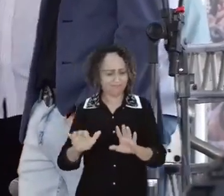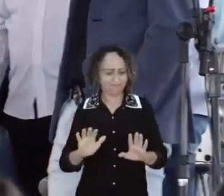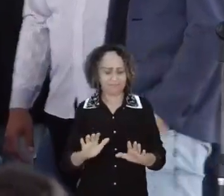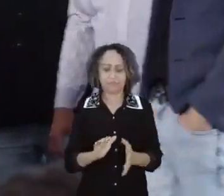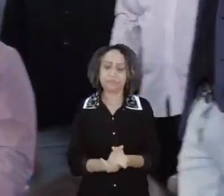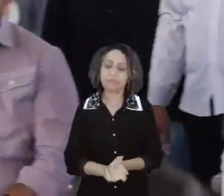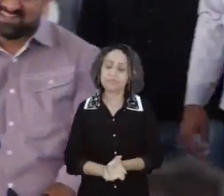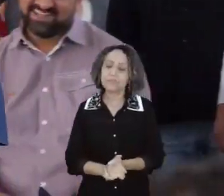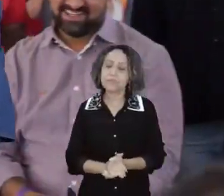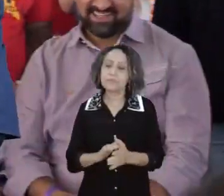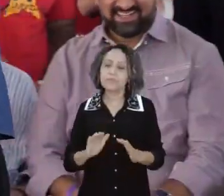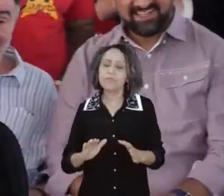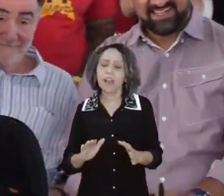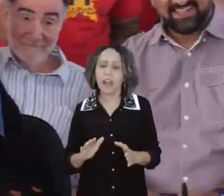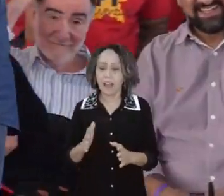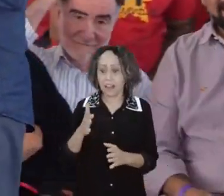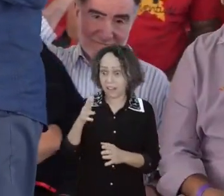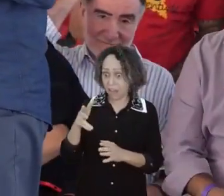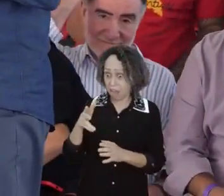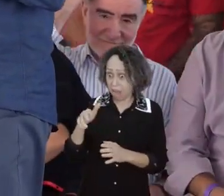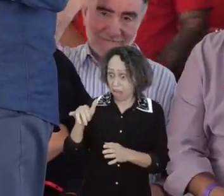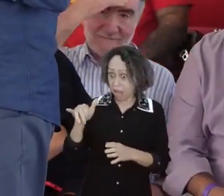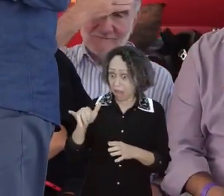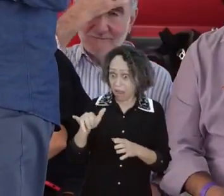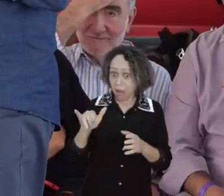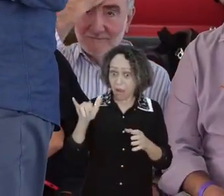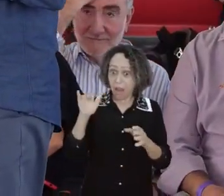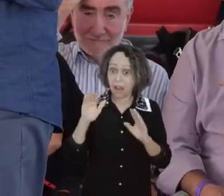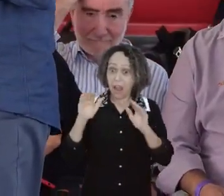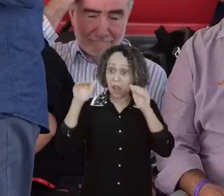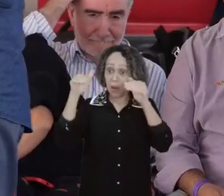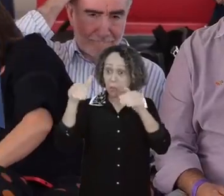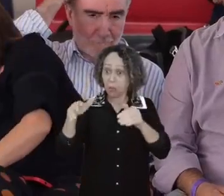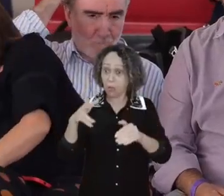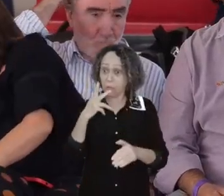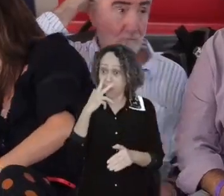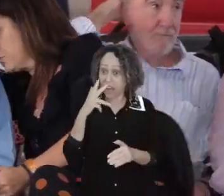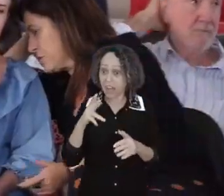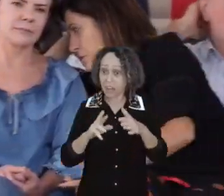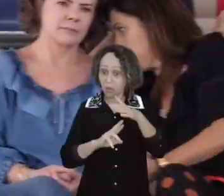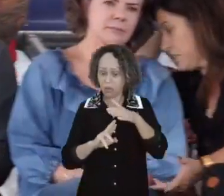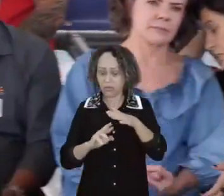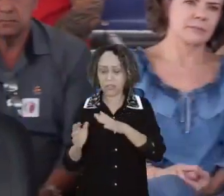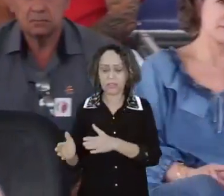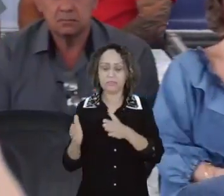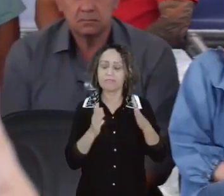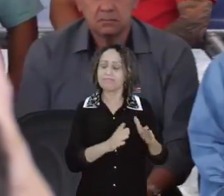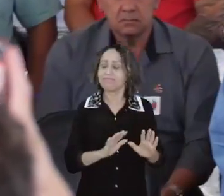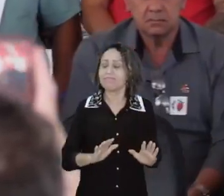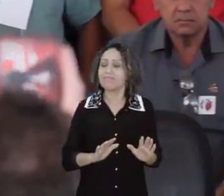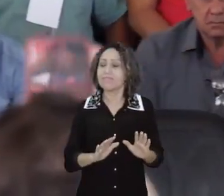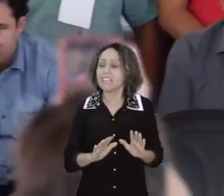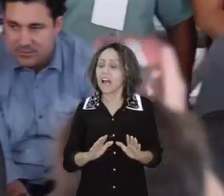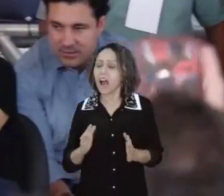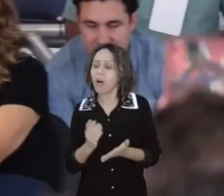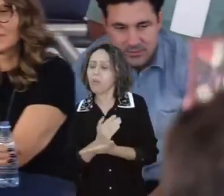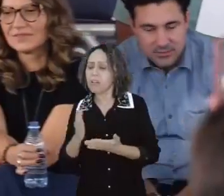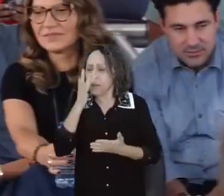acha que trabalhador quer comer em coxo. Tem gente que acha que a gente não gosta de coisa boa. E nós temos